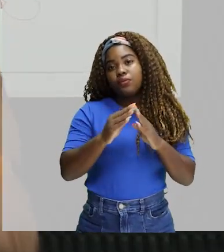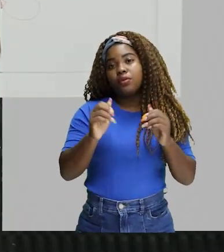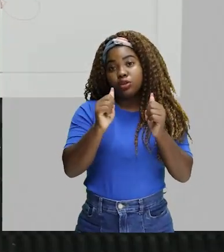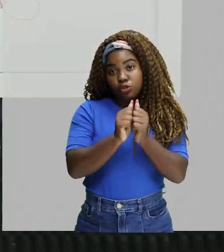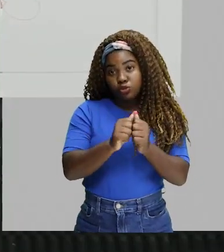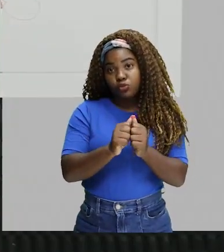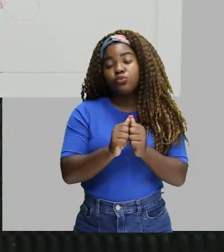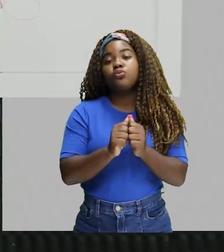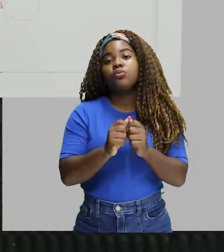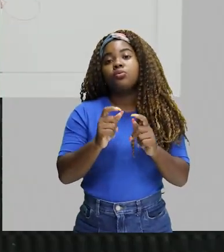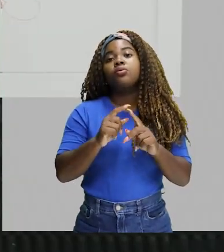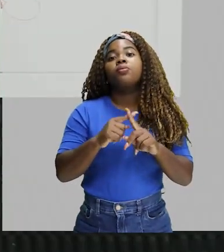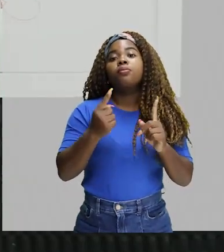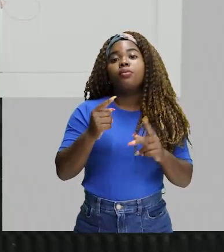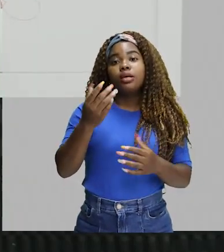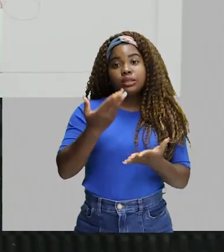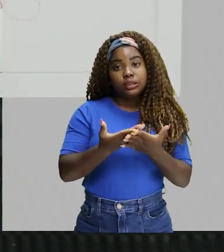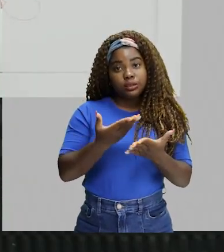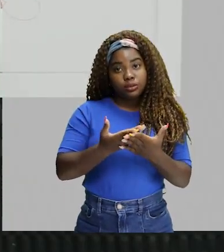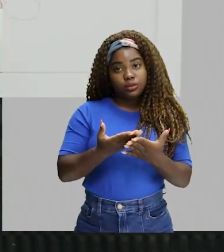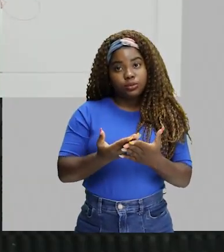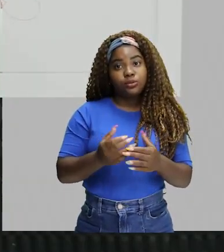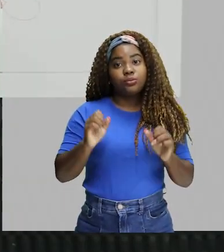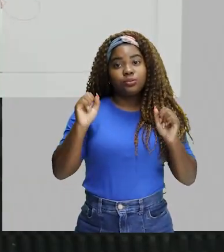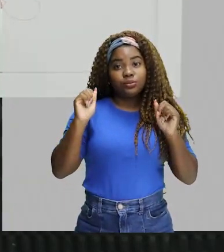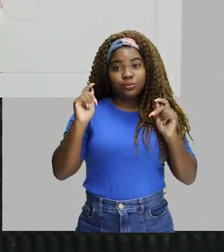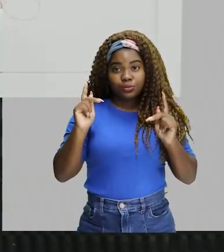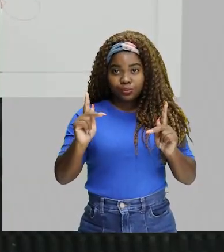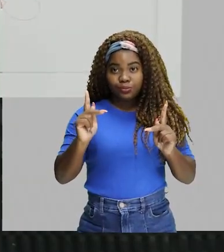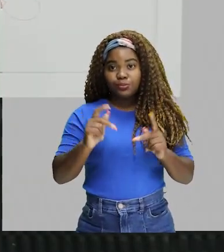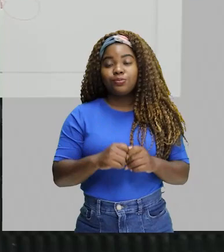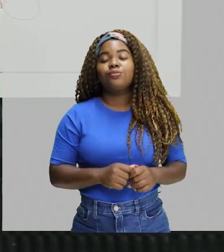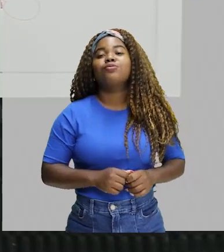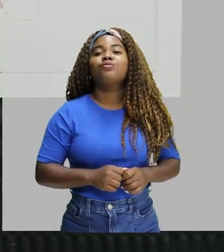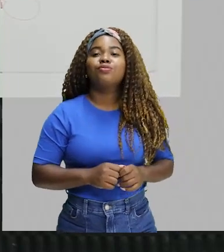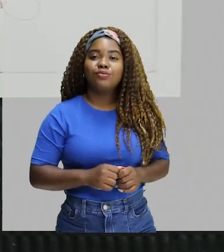conosco, mas fique estudando. Professor André Luiz deixando para vocês aqui esta